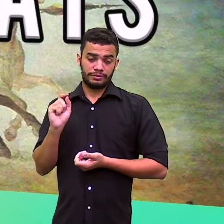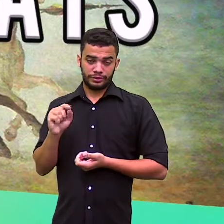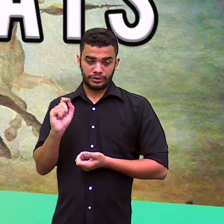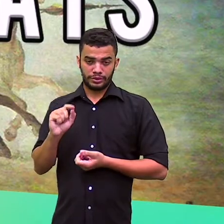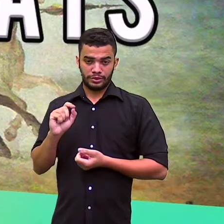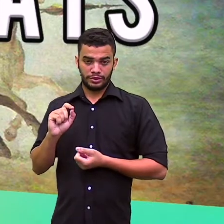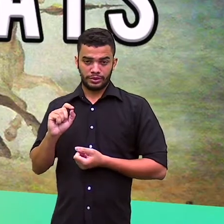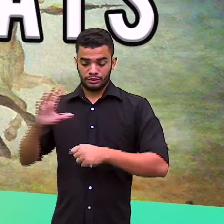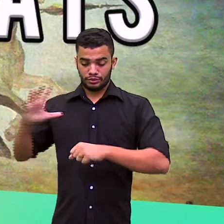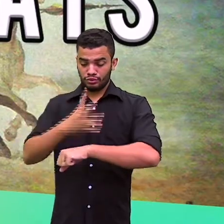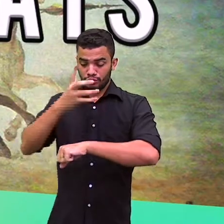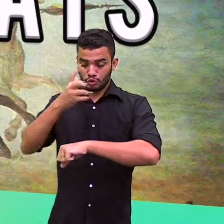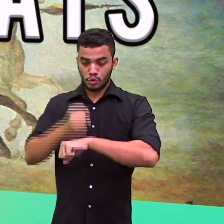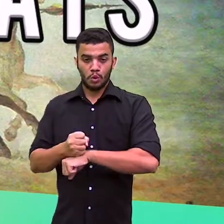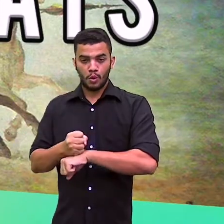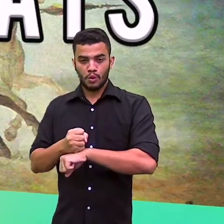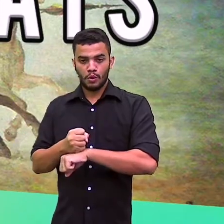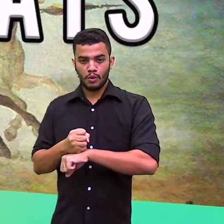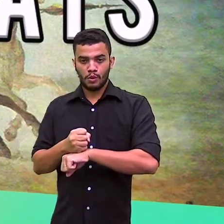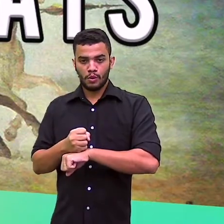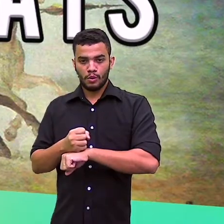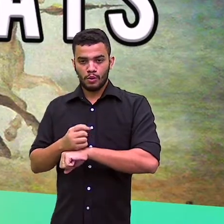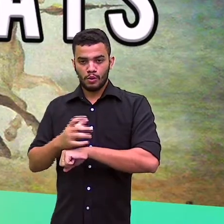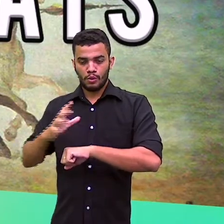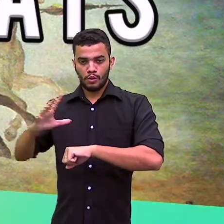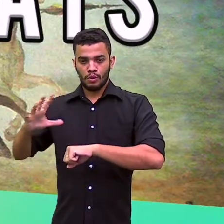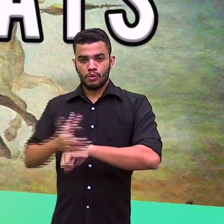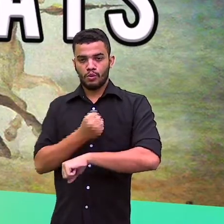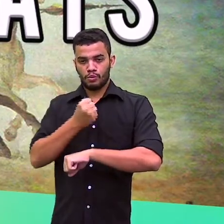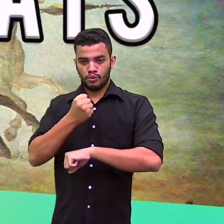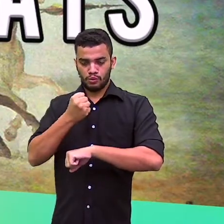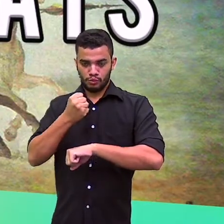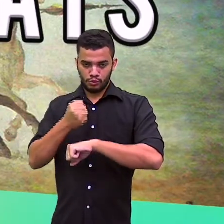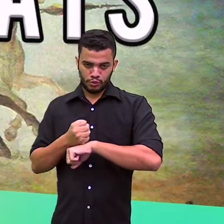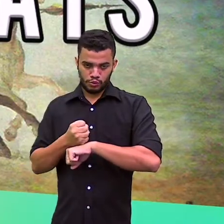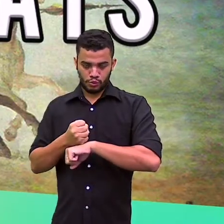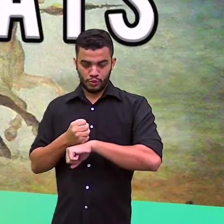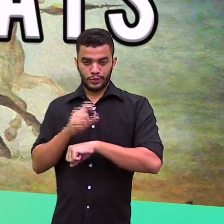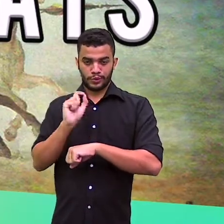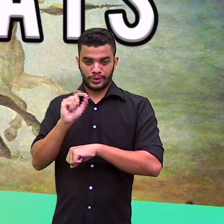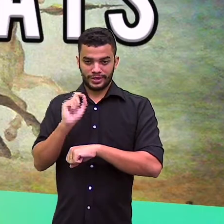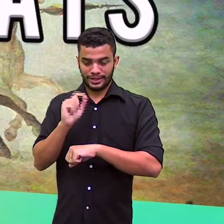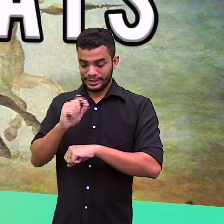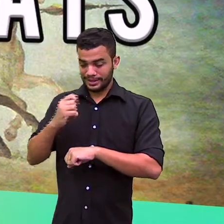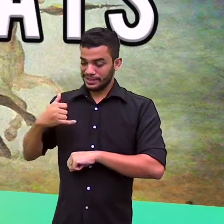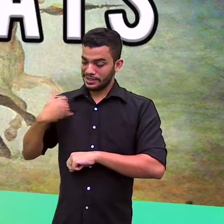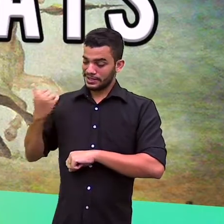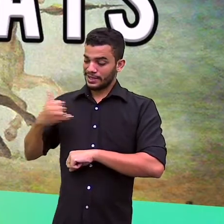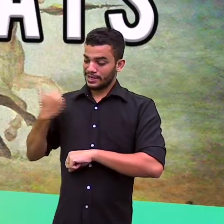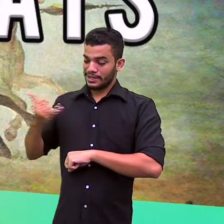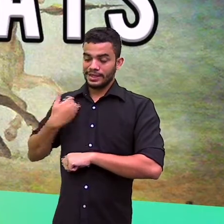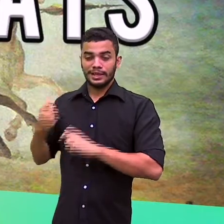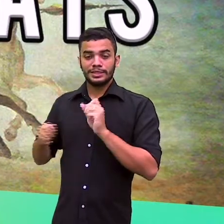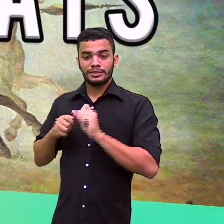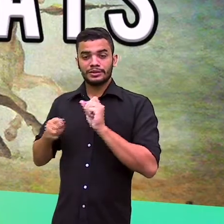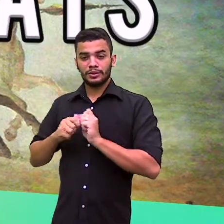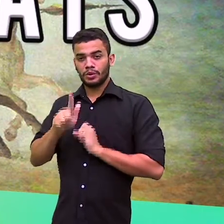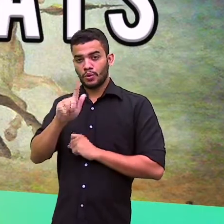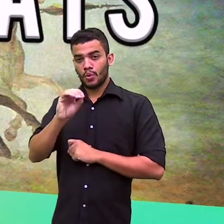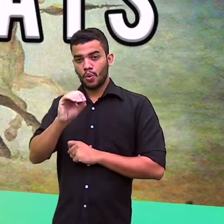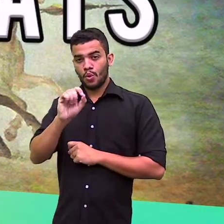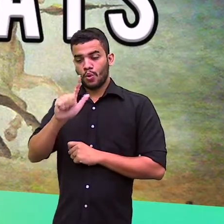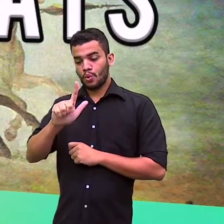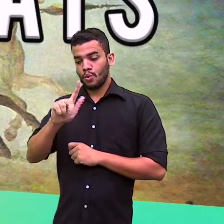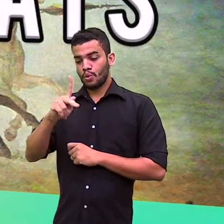menor de idade e ele não pôde governar? Nós vamos ver o que aconteceu e como eles fizeram para que